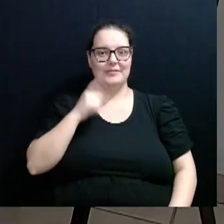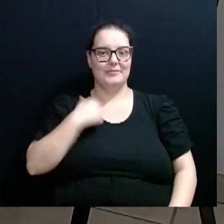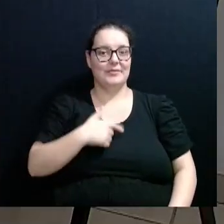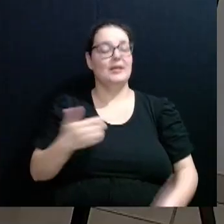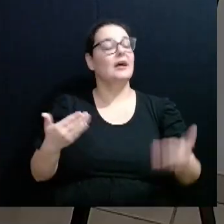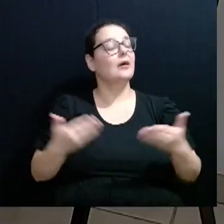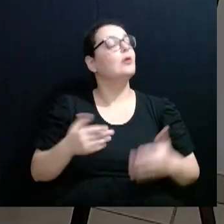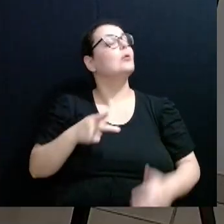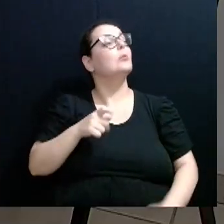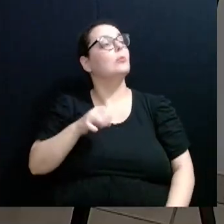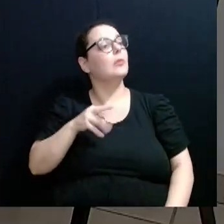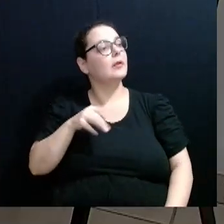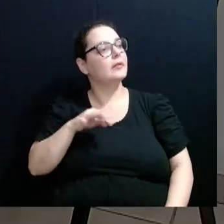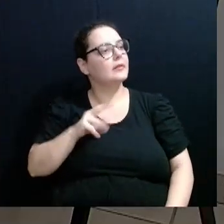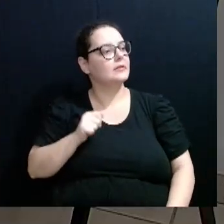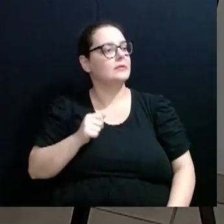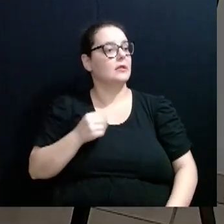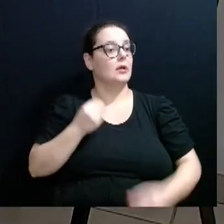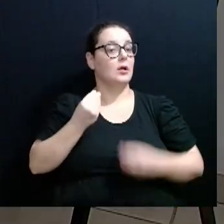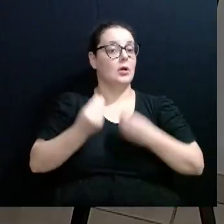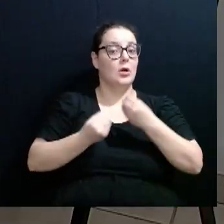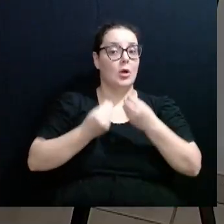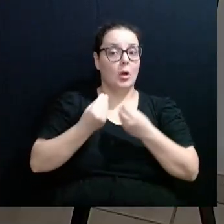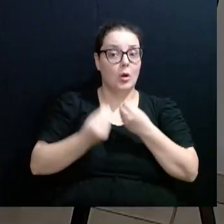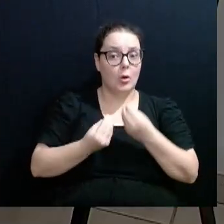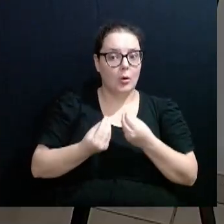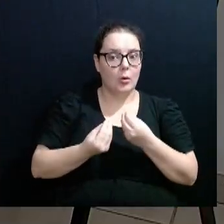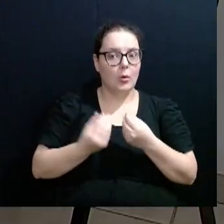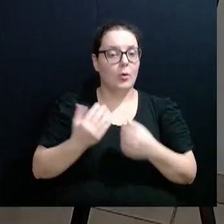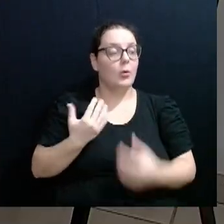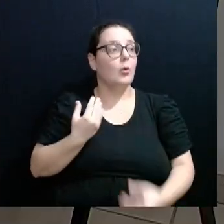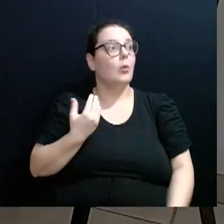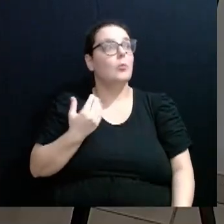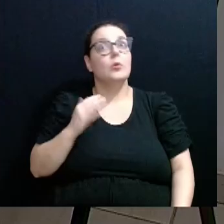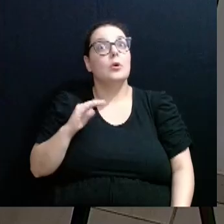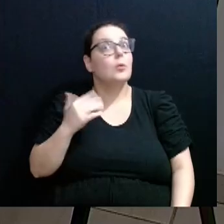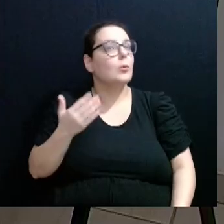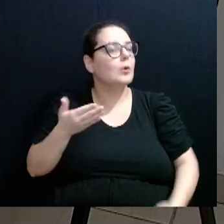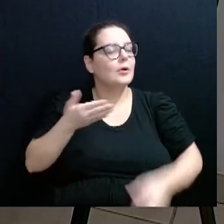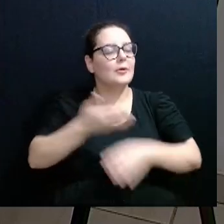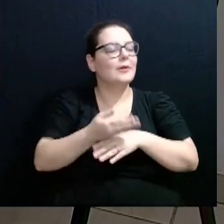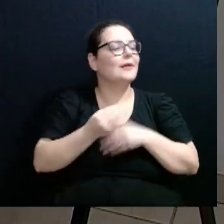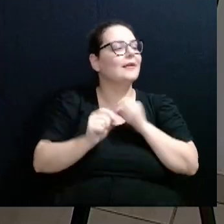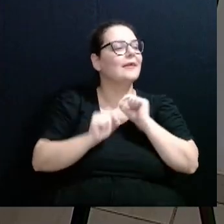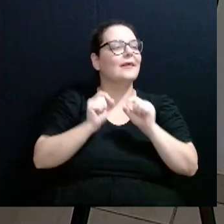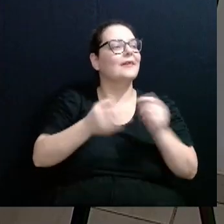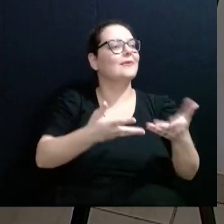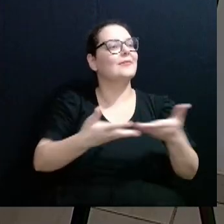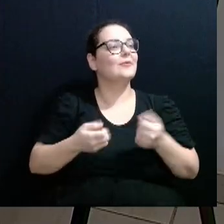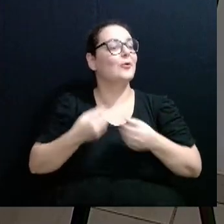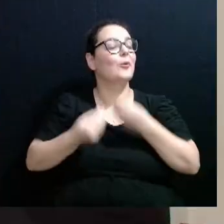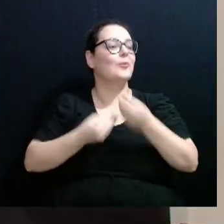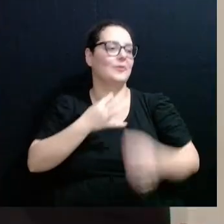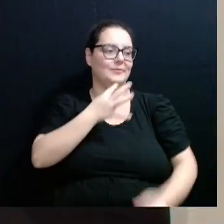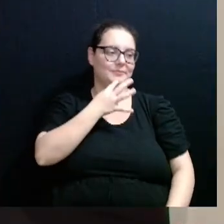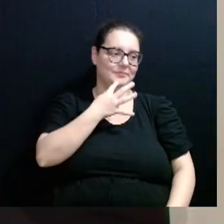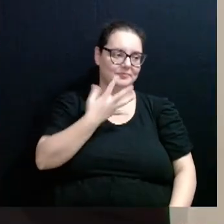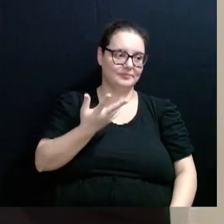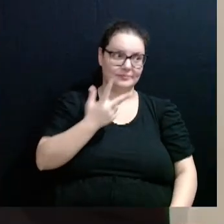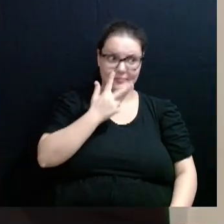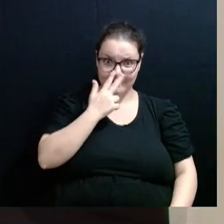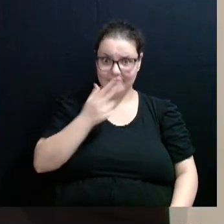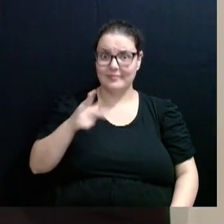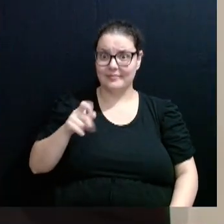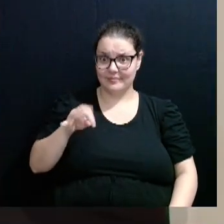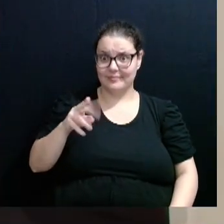como você entra nessa história? Quem te convidou? Como você conheceu? E parece que a Patrícia entrou, gente,